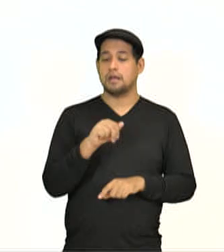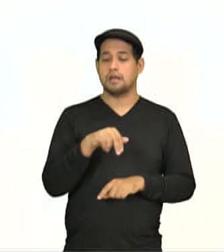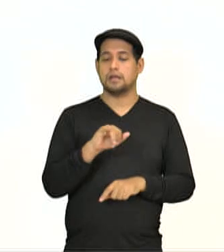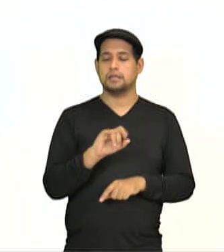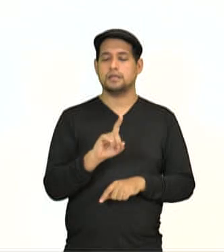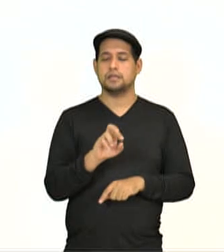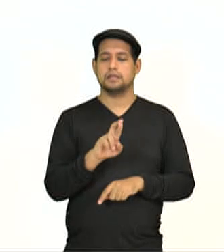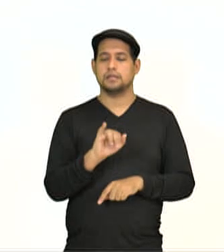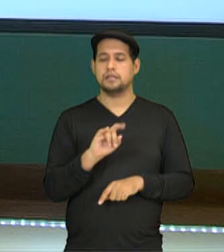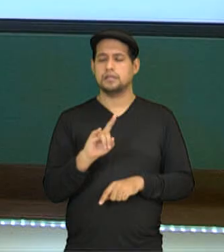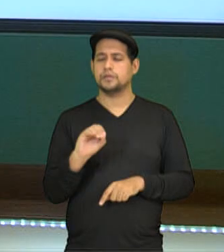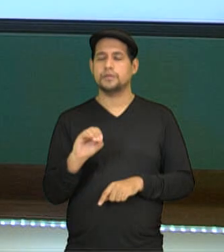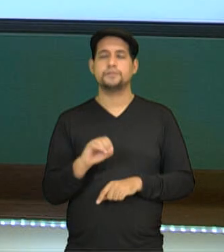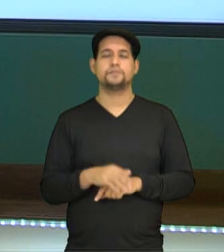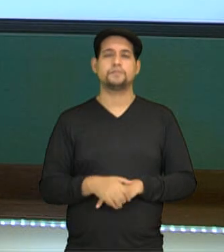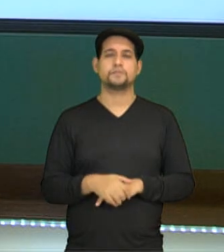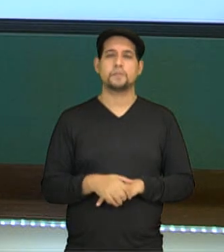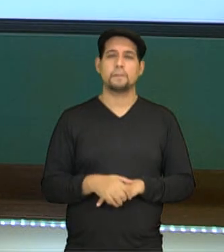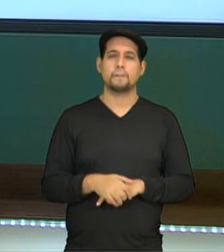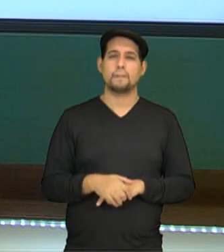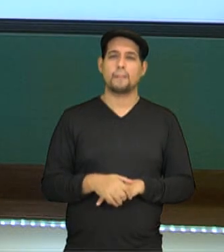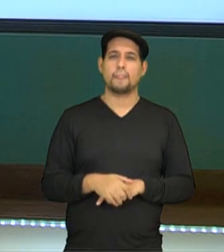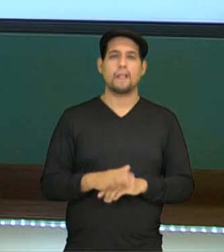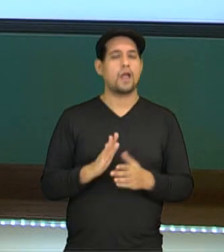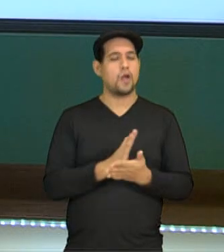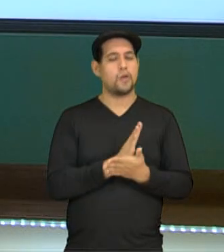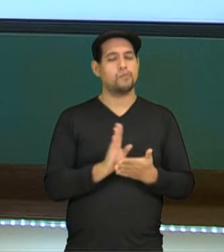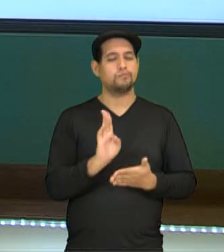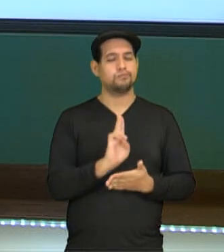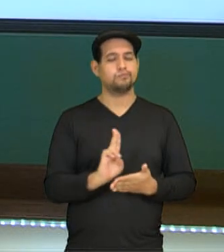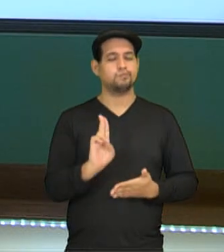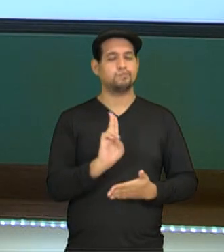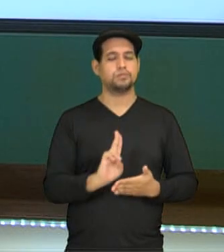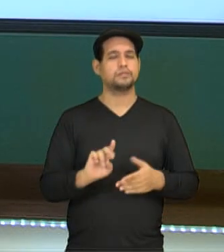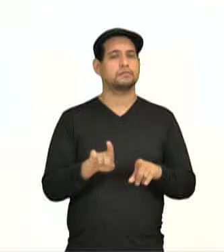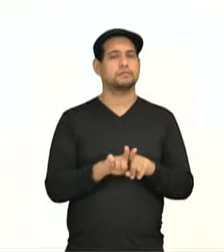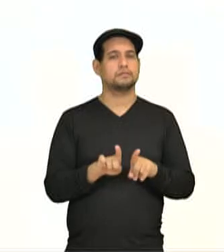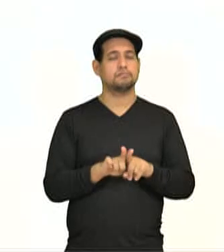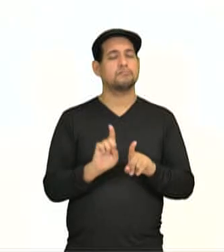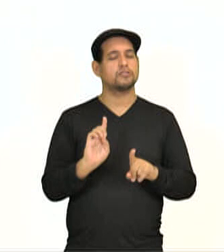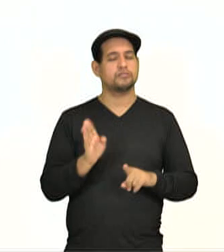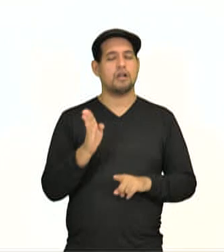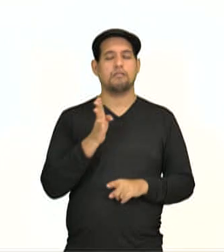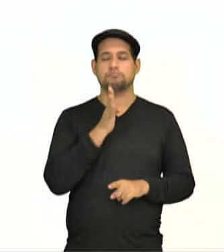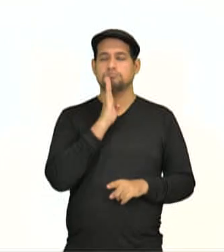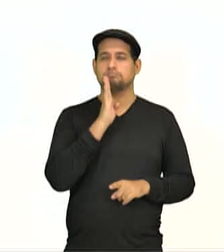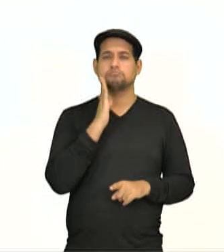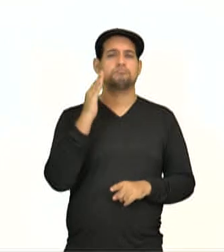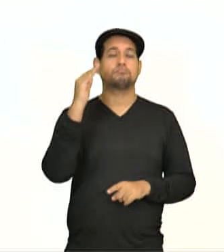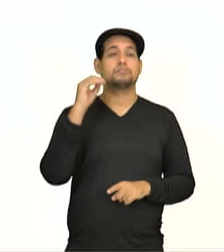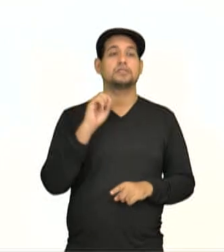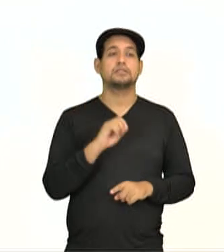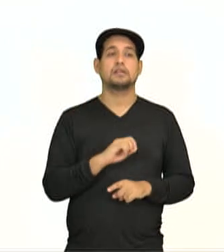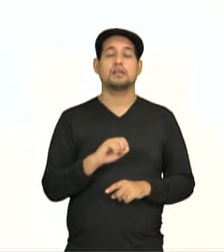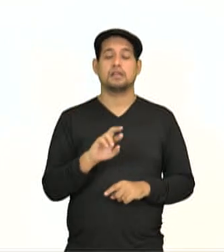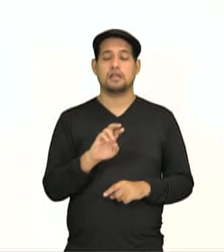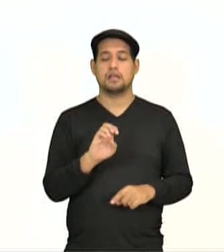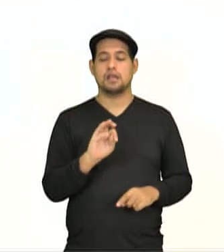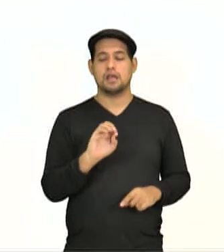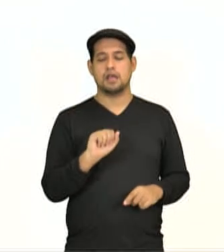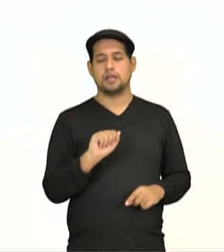anidrido fitálico. Mais algumas aplicações, uma bem conhecida é a